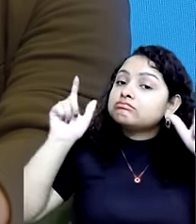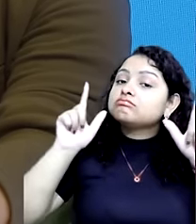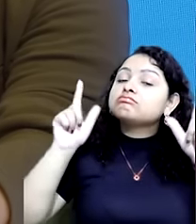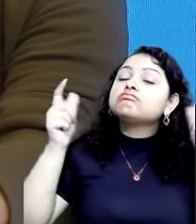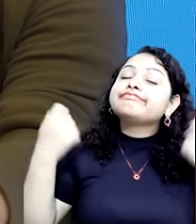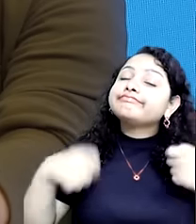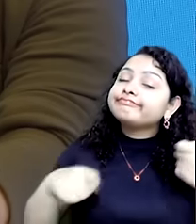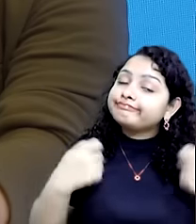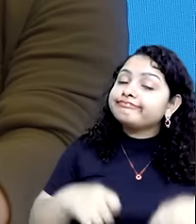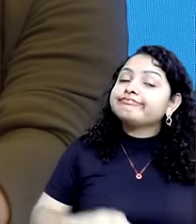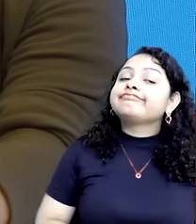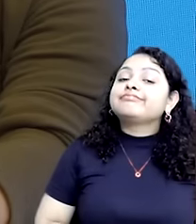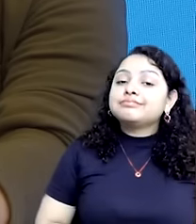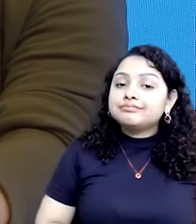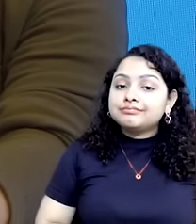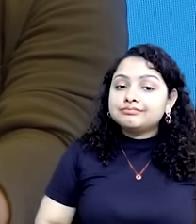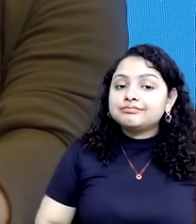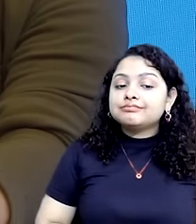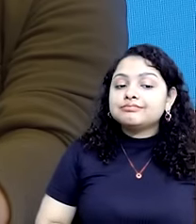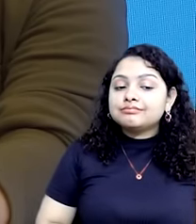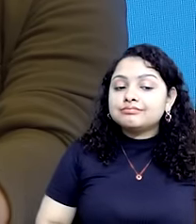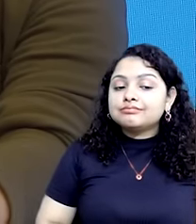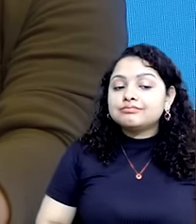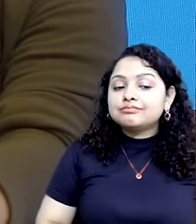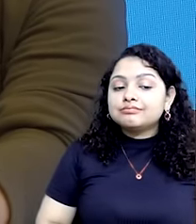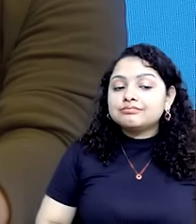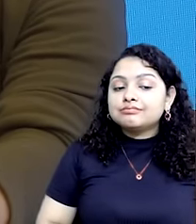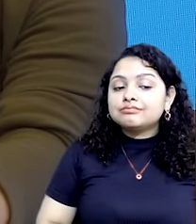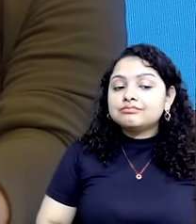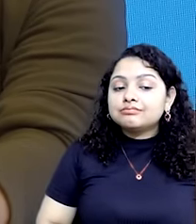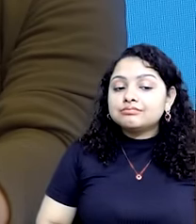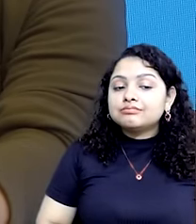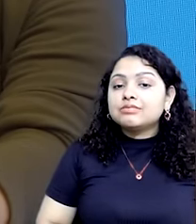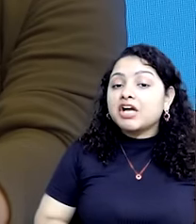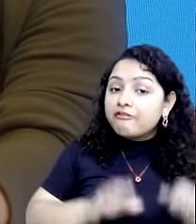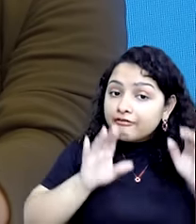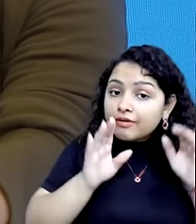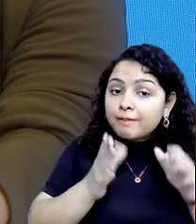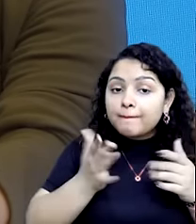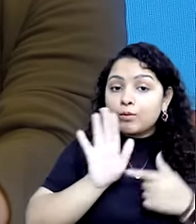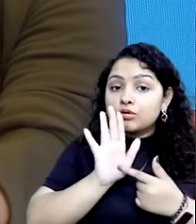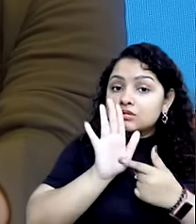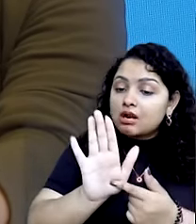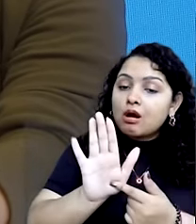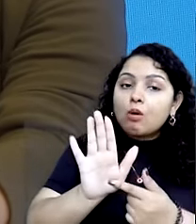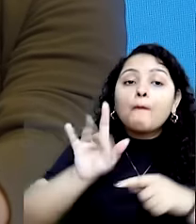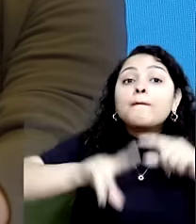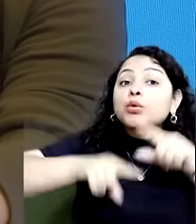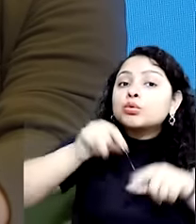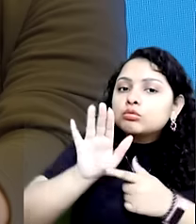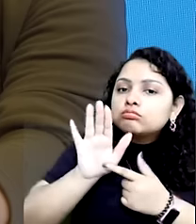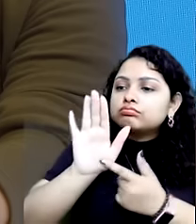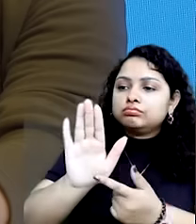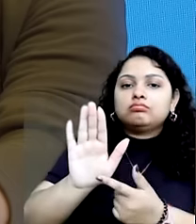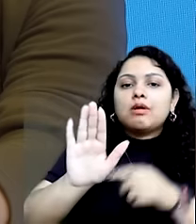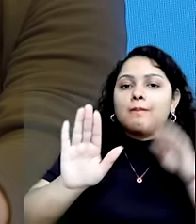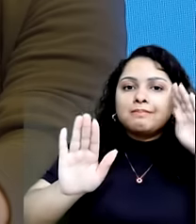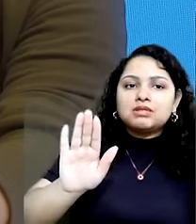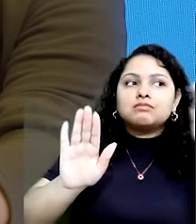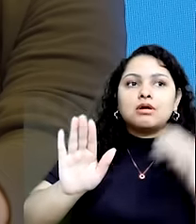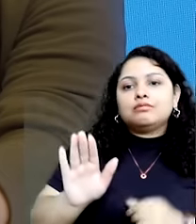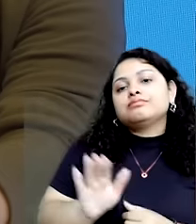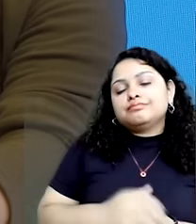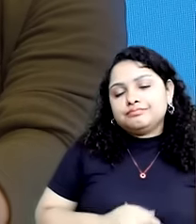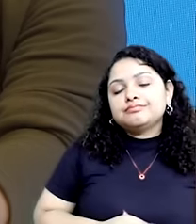precisa precisa ter um pouquinho né para cham realmente chamar atenção aquilo que verdadeiramente é o que está sendo